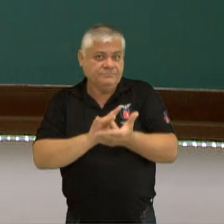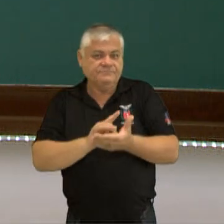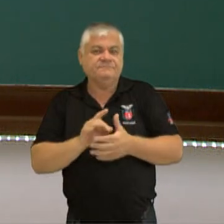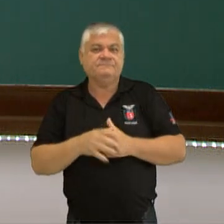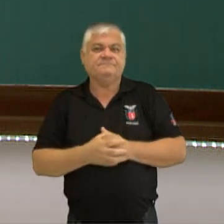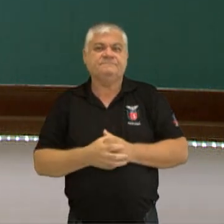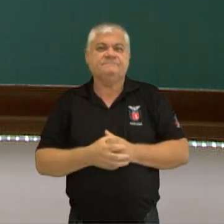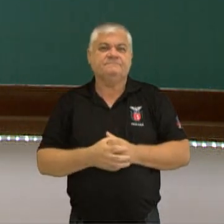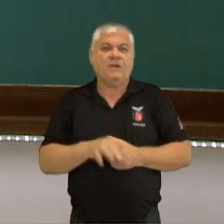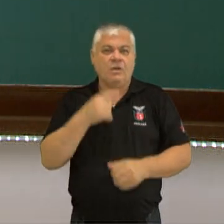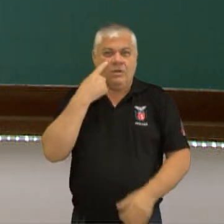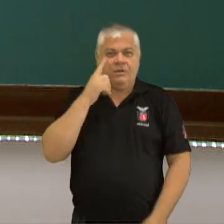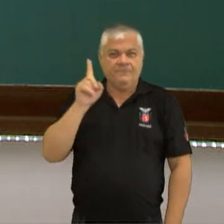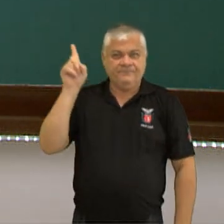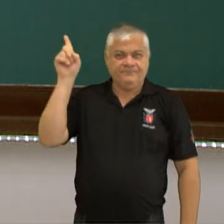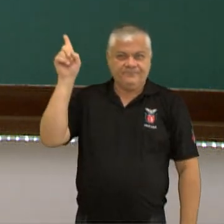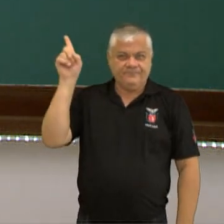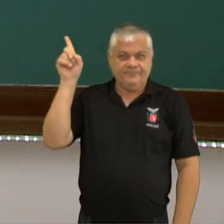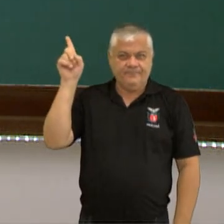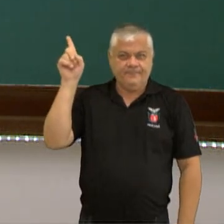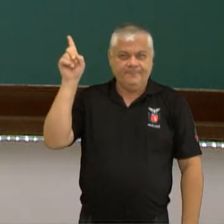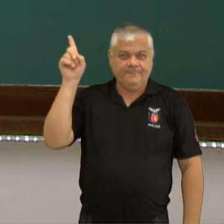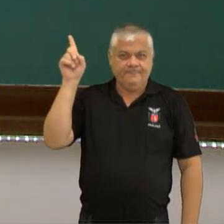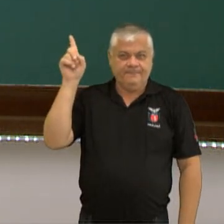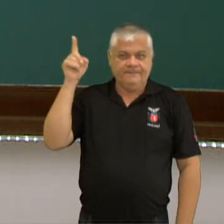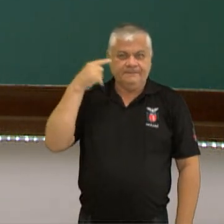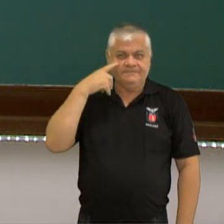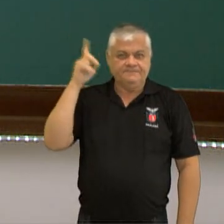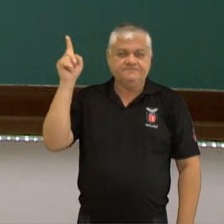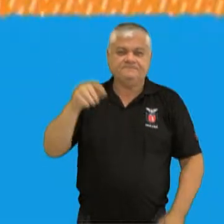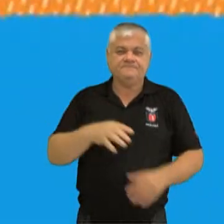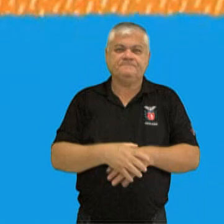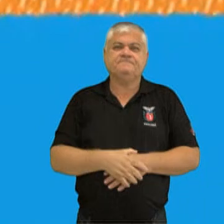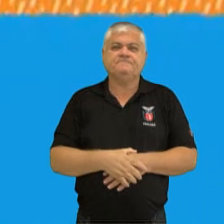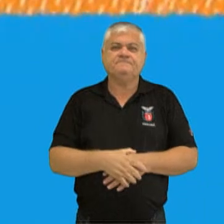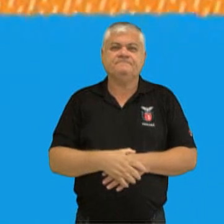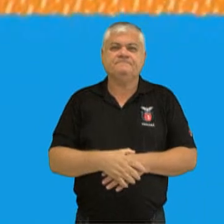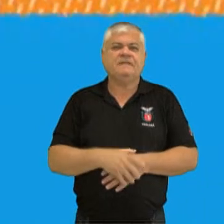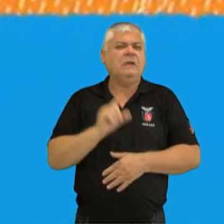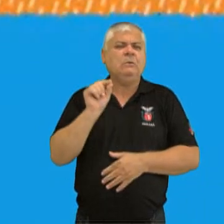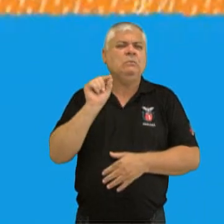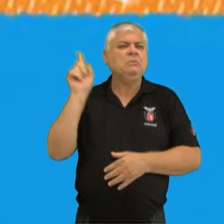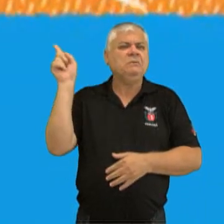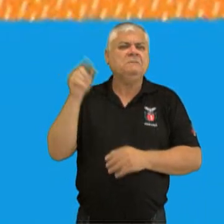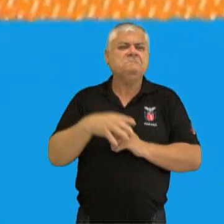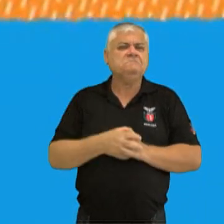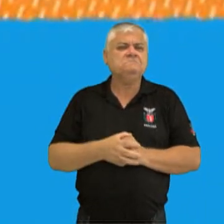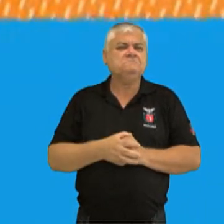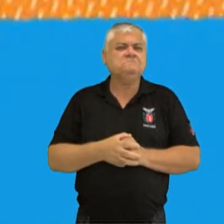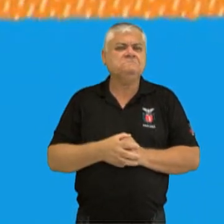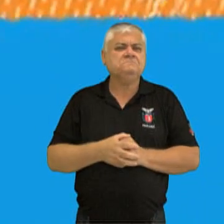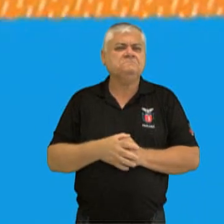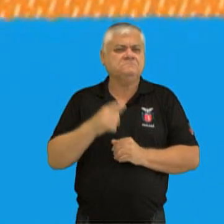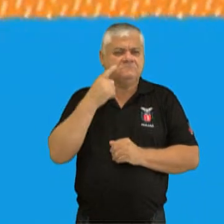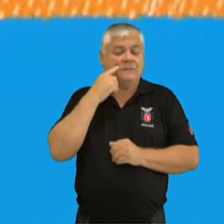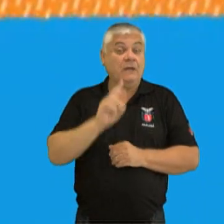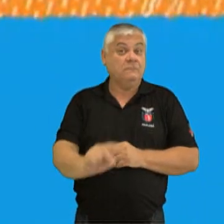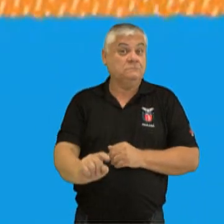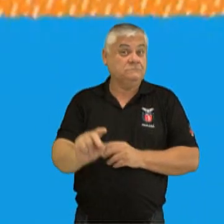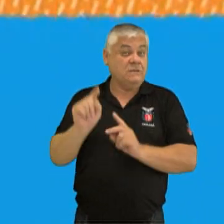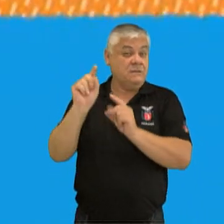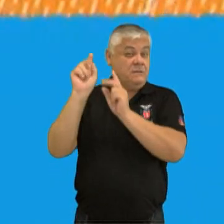cotidiano. Então percebam esta primeira animação que eu trago para vocês. Nessa animação, é o nosso planeta